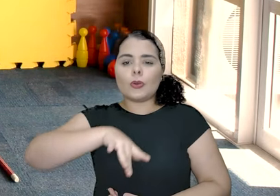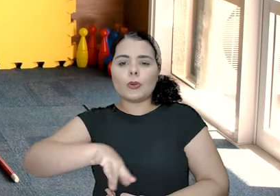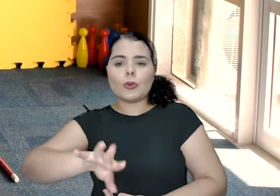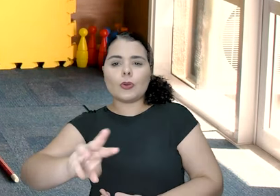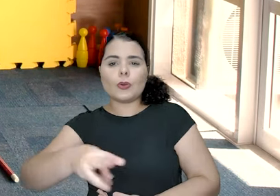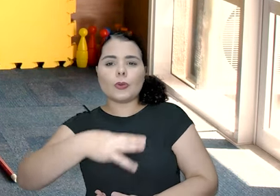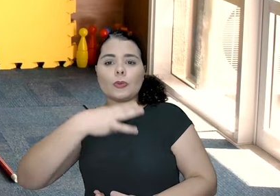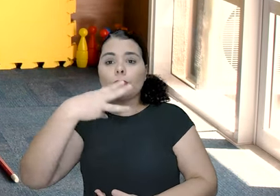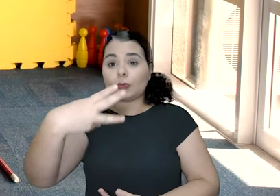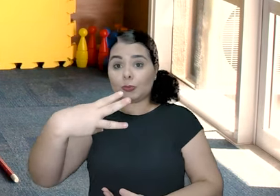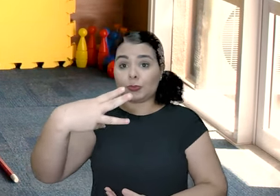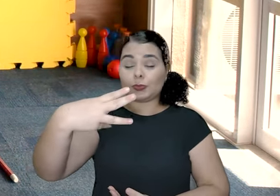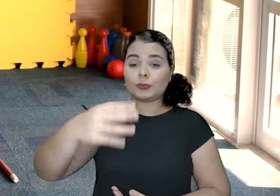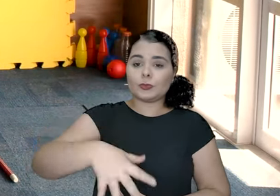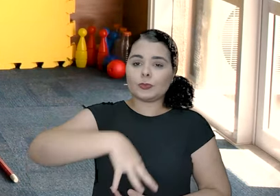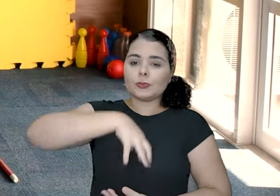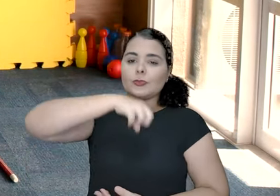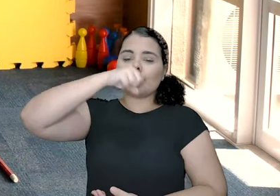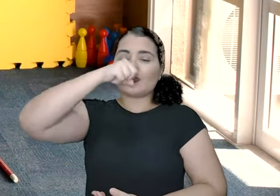três,